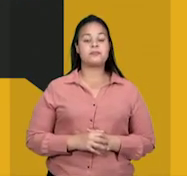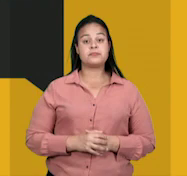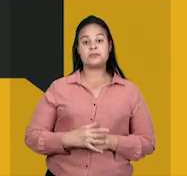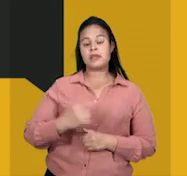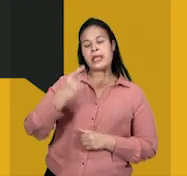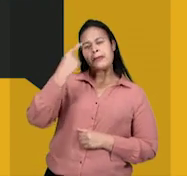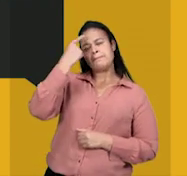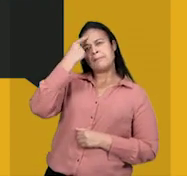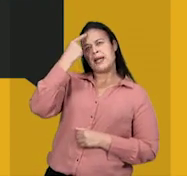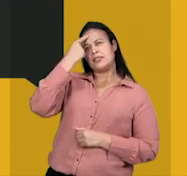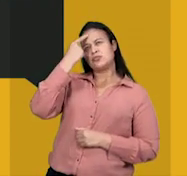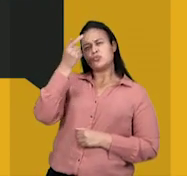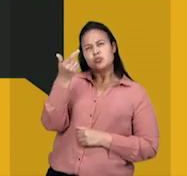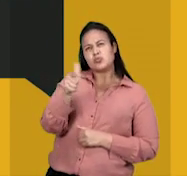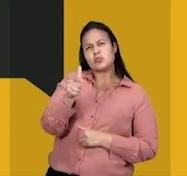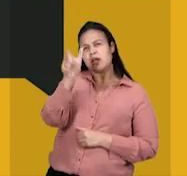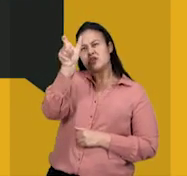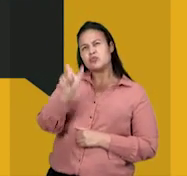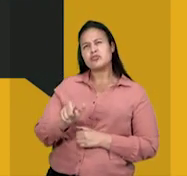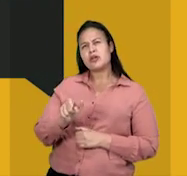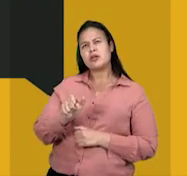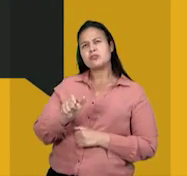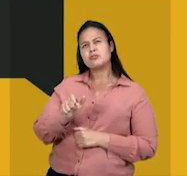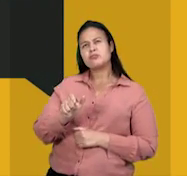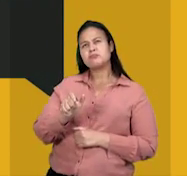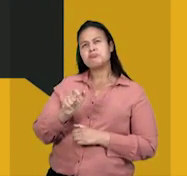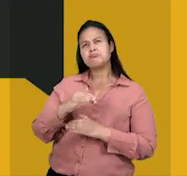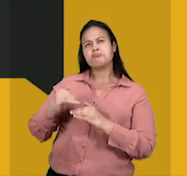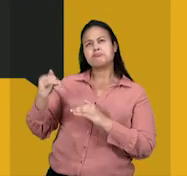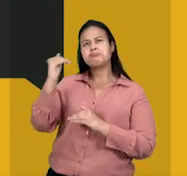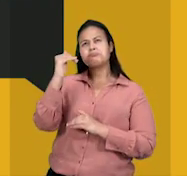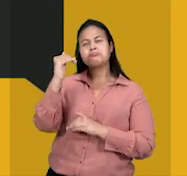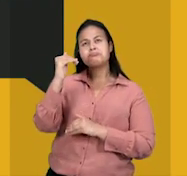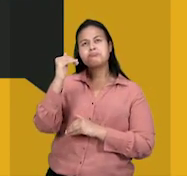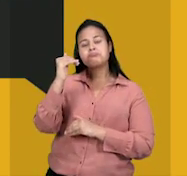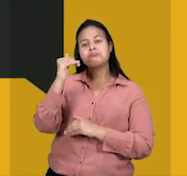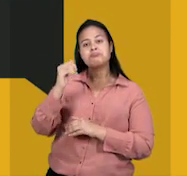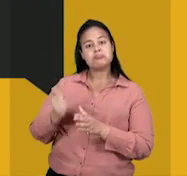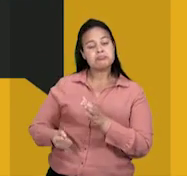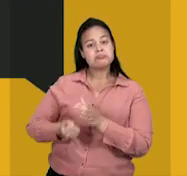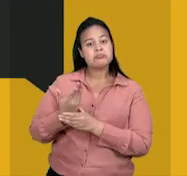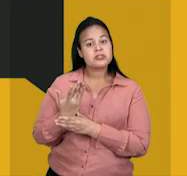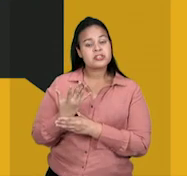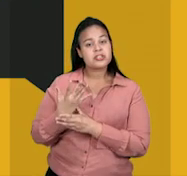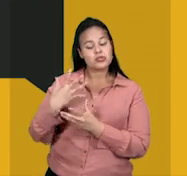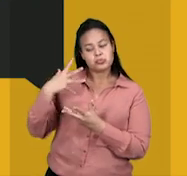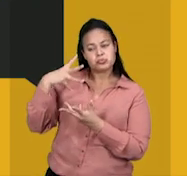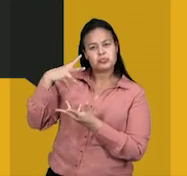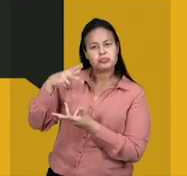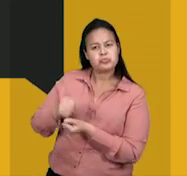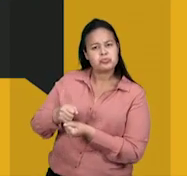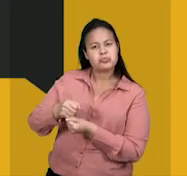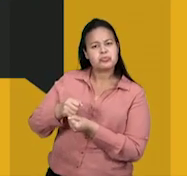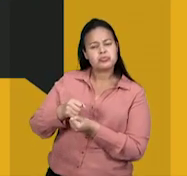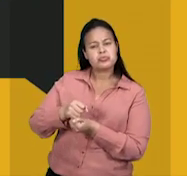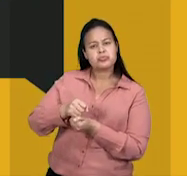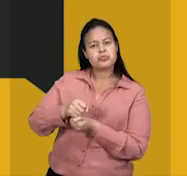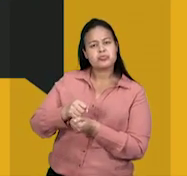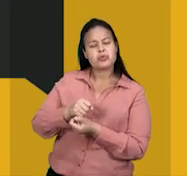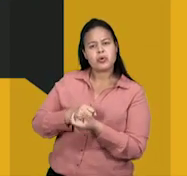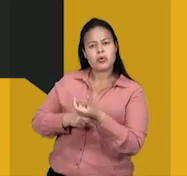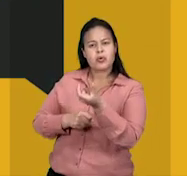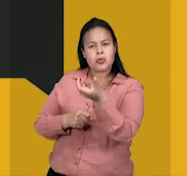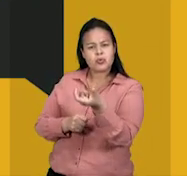Penso que não há um sujeito soberano, fundador, uma forma universal de sujeito que